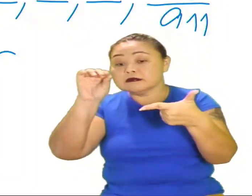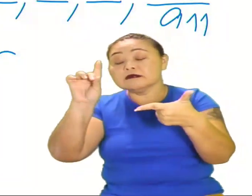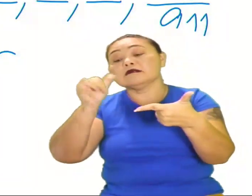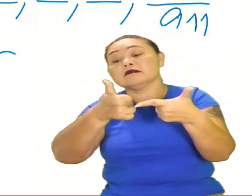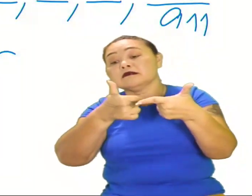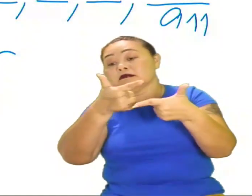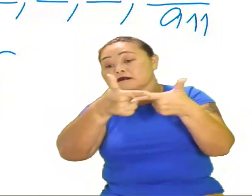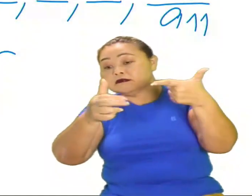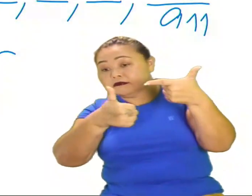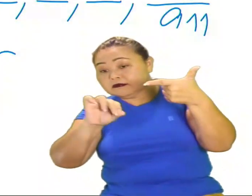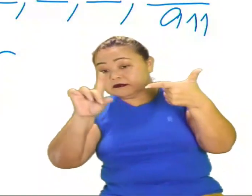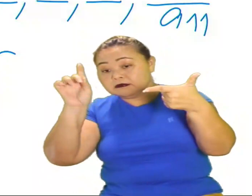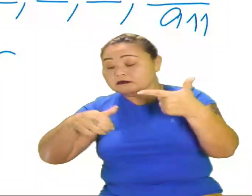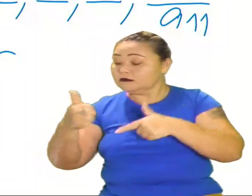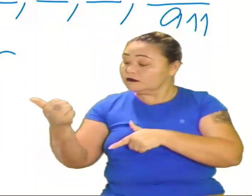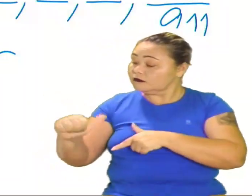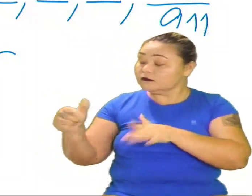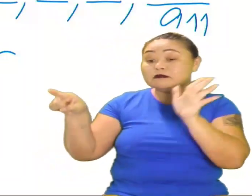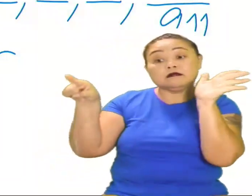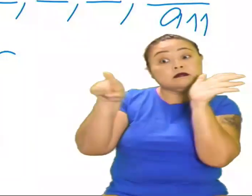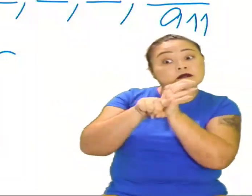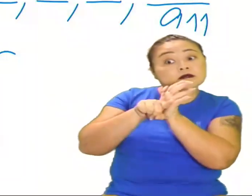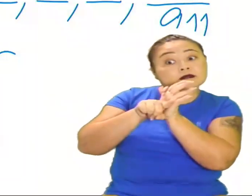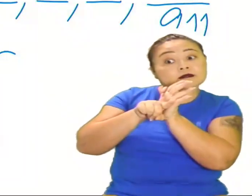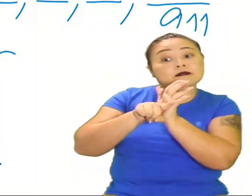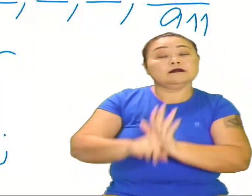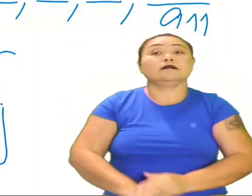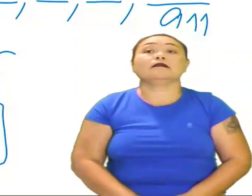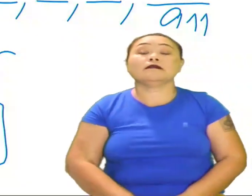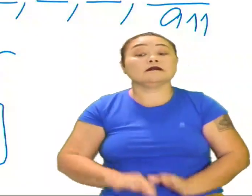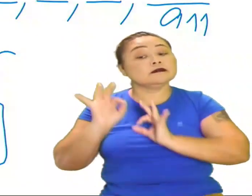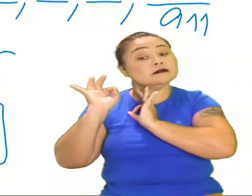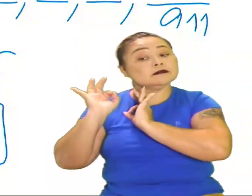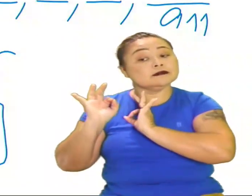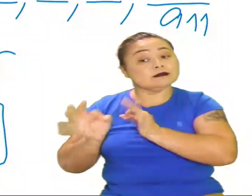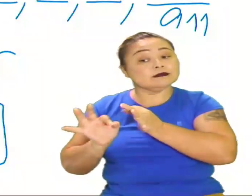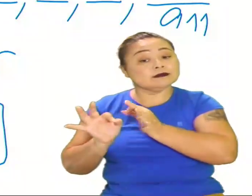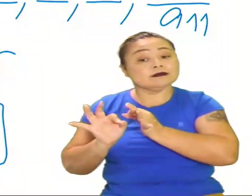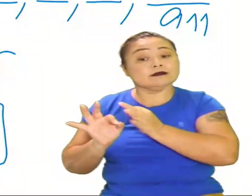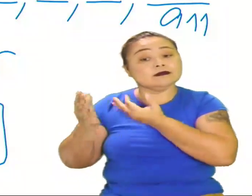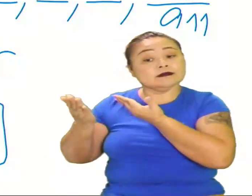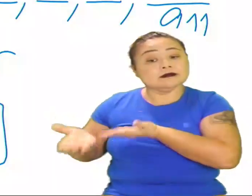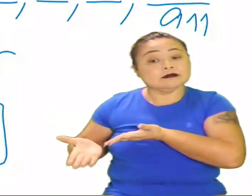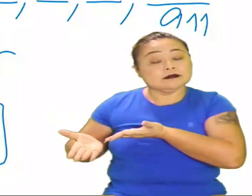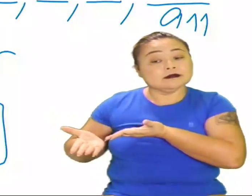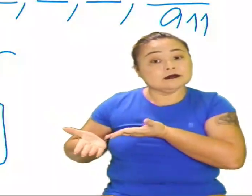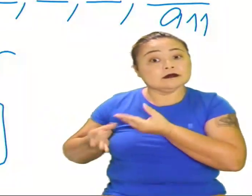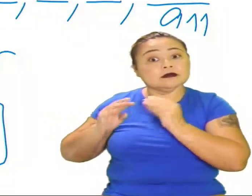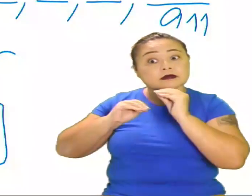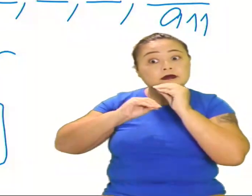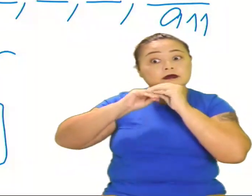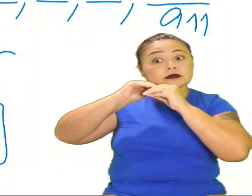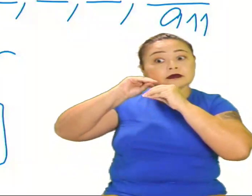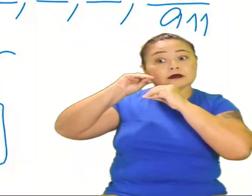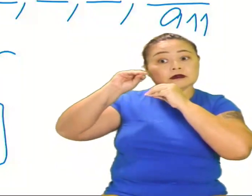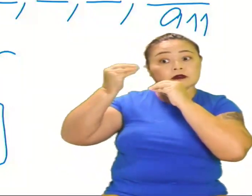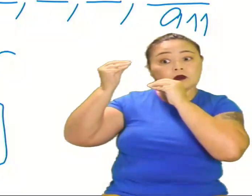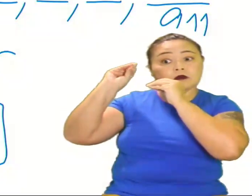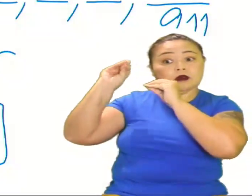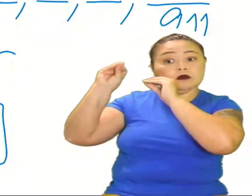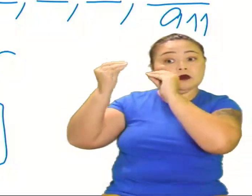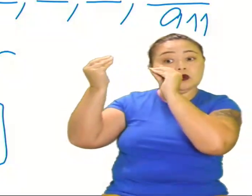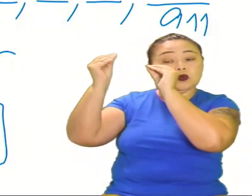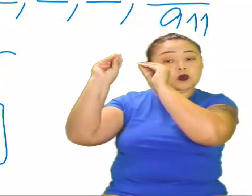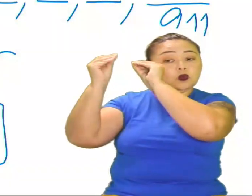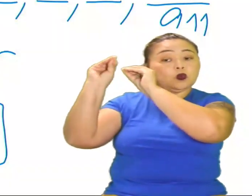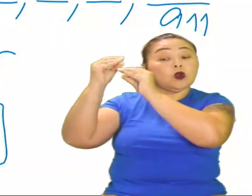Menos 11. 11 negativo. Certo? Então quer dizer que agora os pulinhos que eu for dando, eu